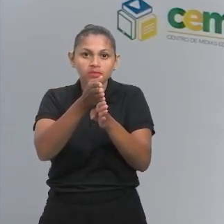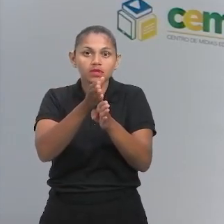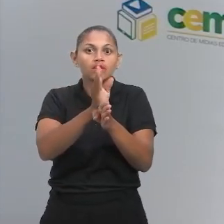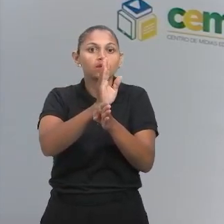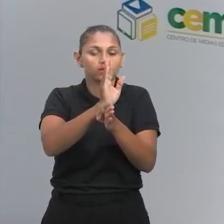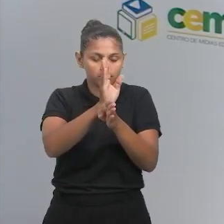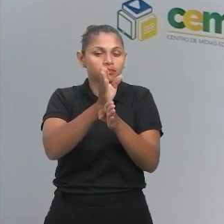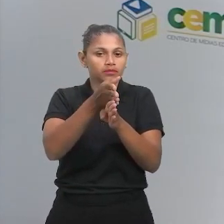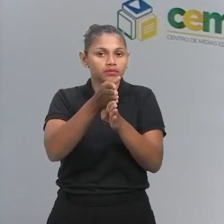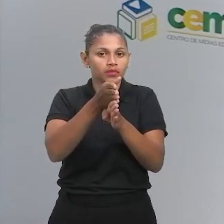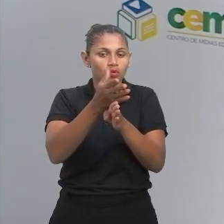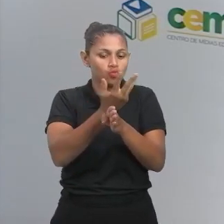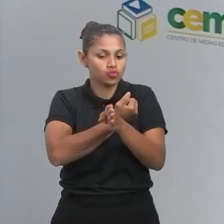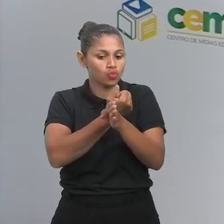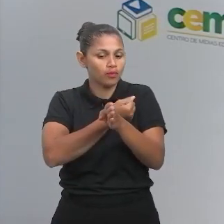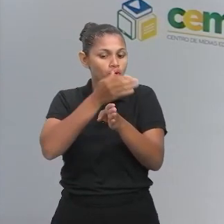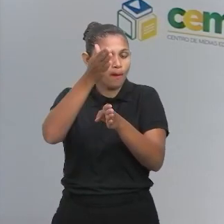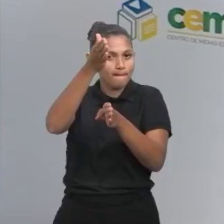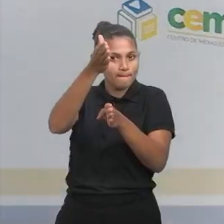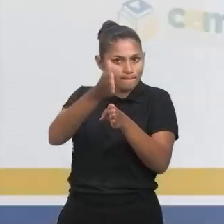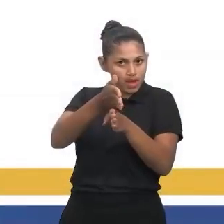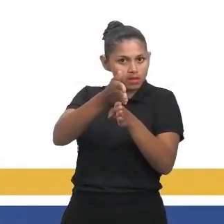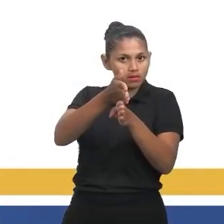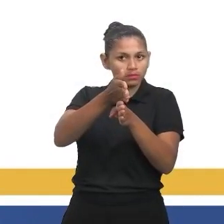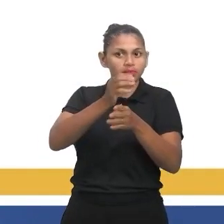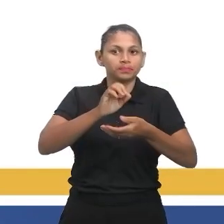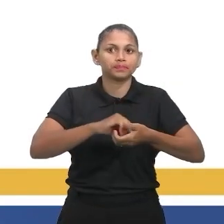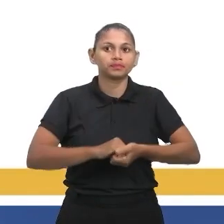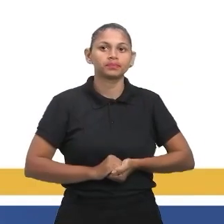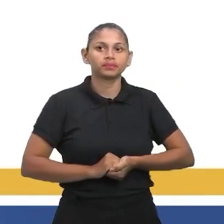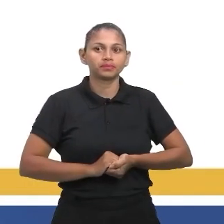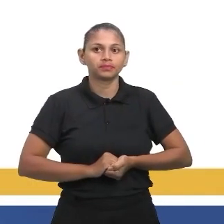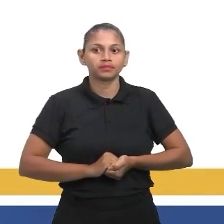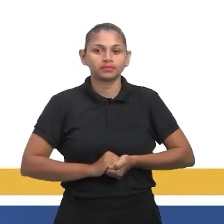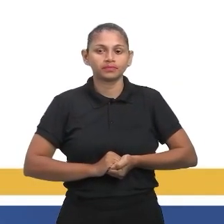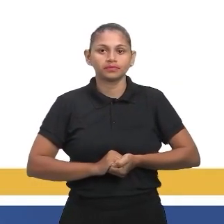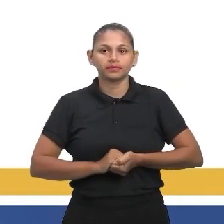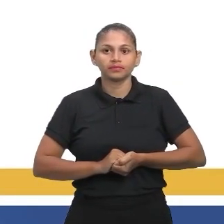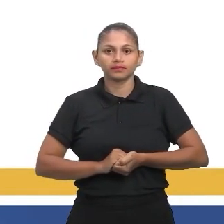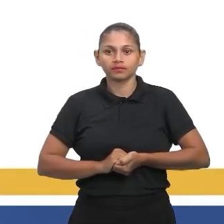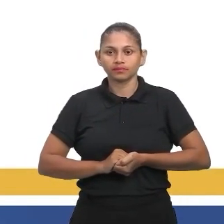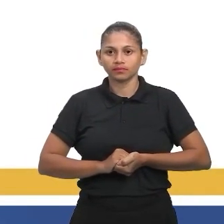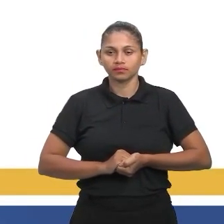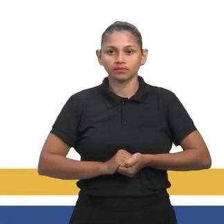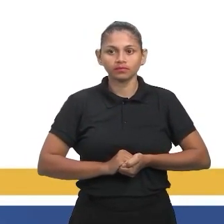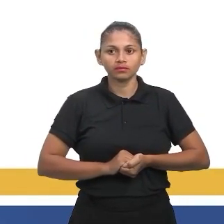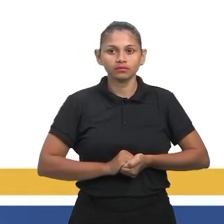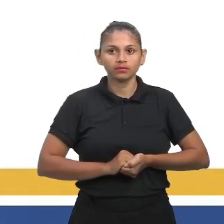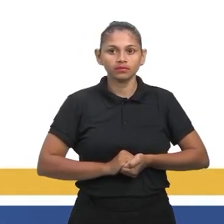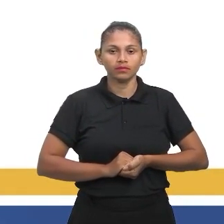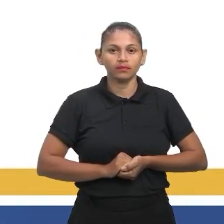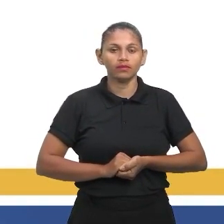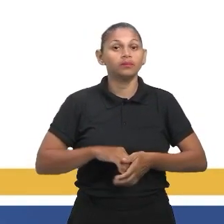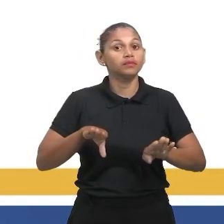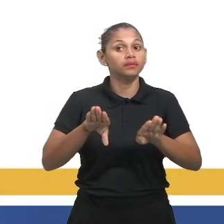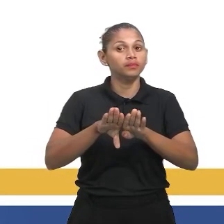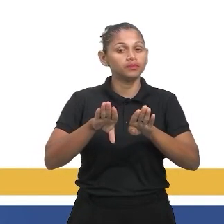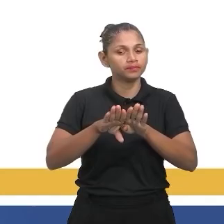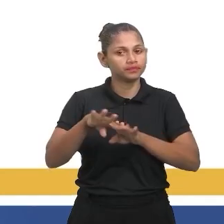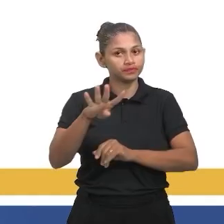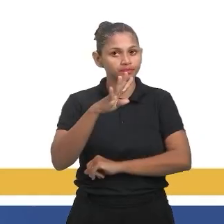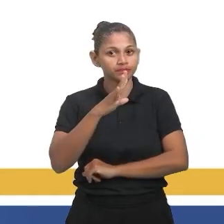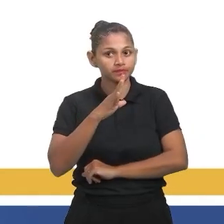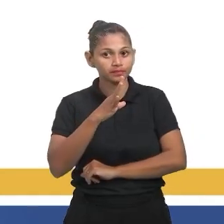e no meio, o número que está no meio. Então vamos entender aqui na nossa matemática como isso aparece. Tá? Também conhecida como o